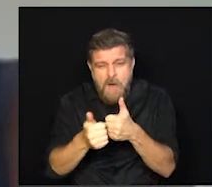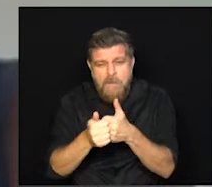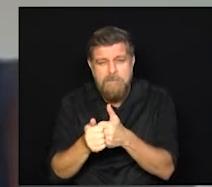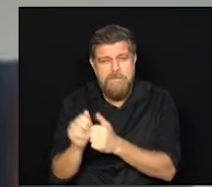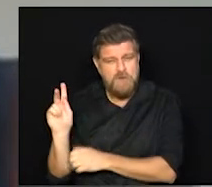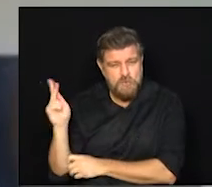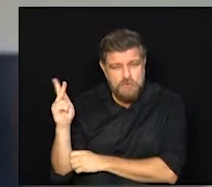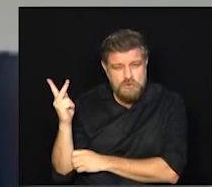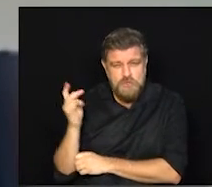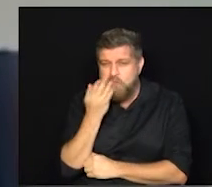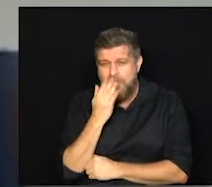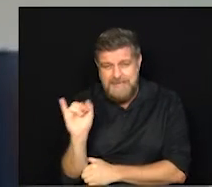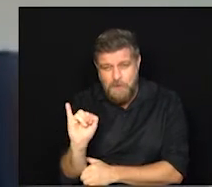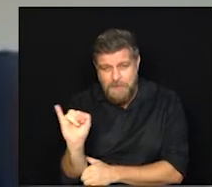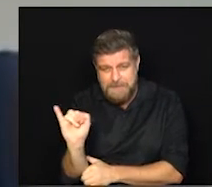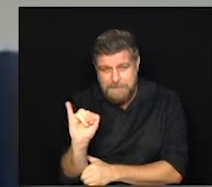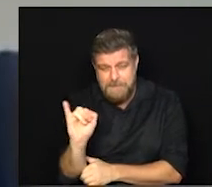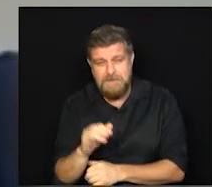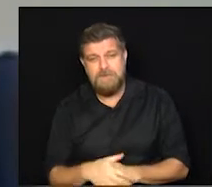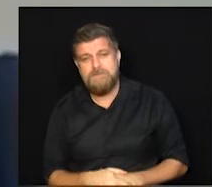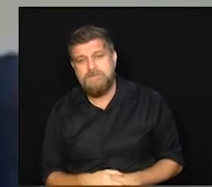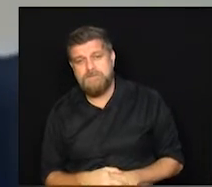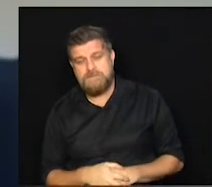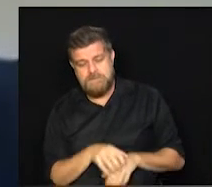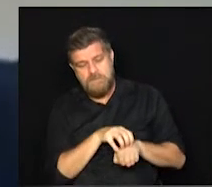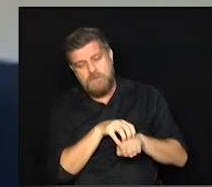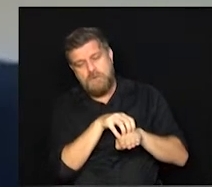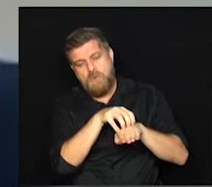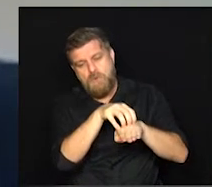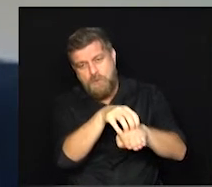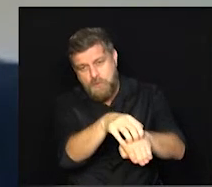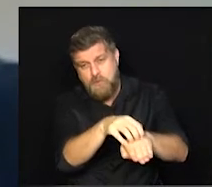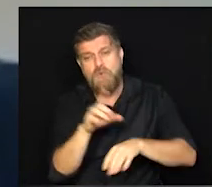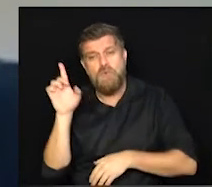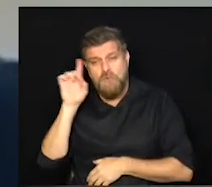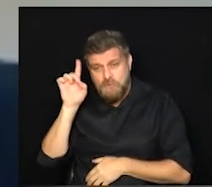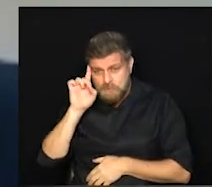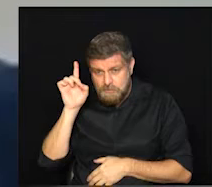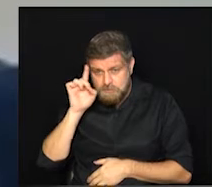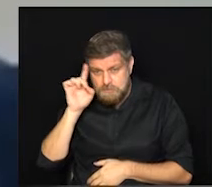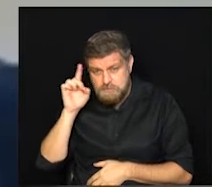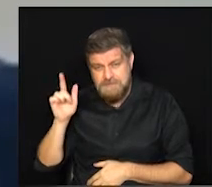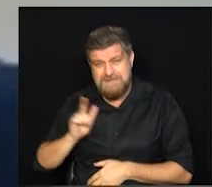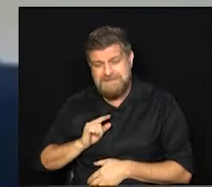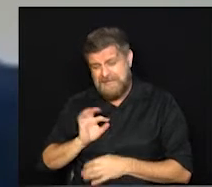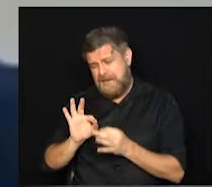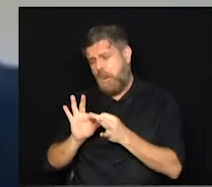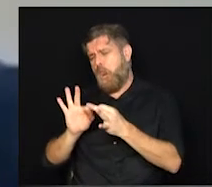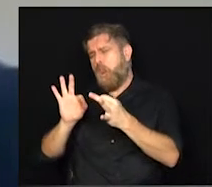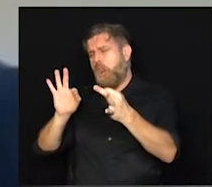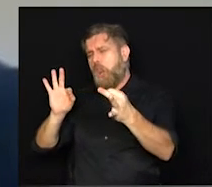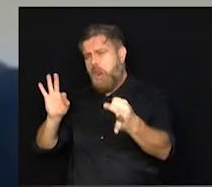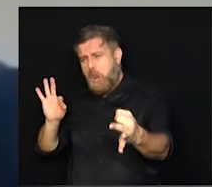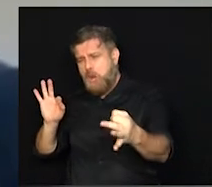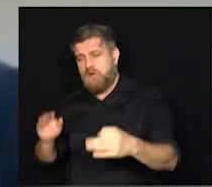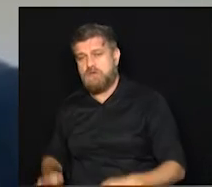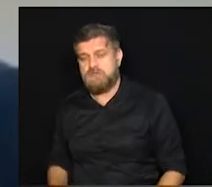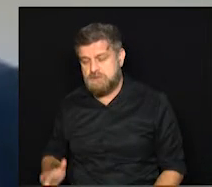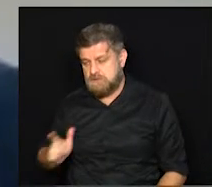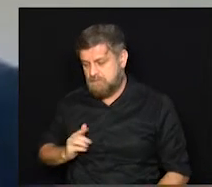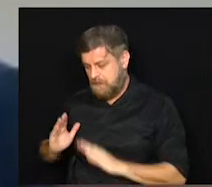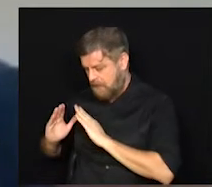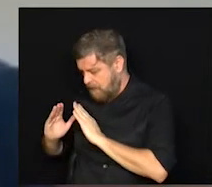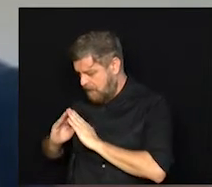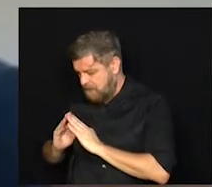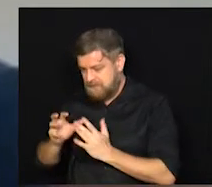shopping Iguatemi, né? E todos os dias o ônibus pegava ele morava bem longe e trazia ele até